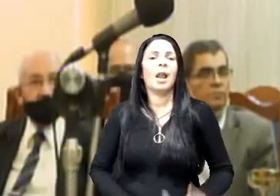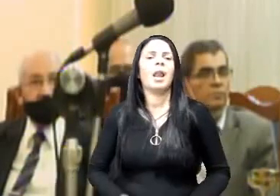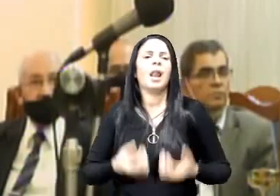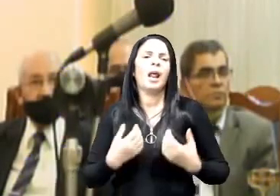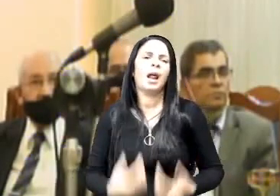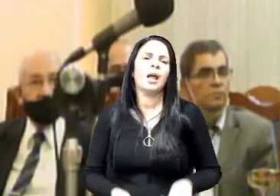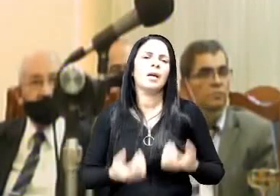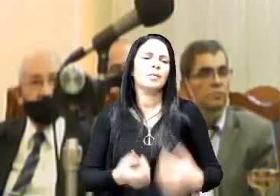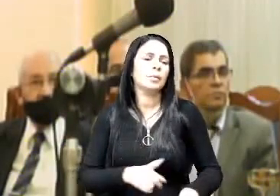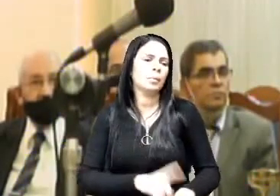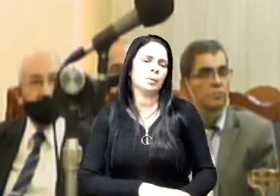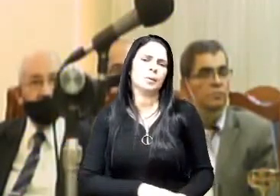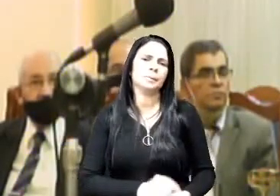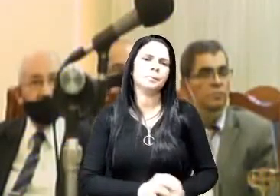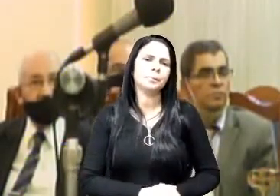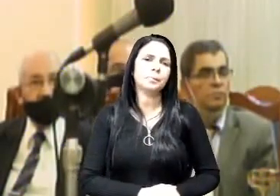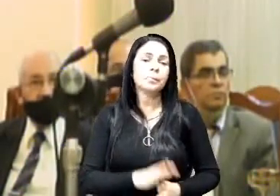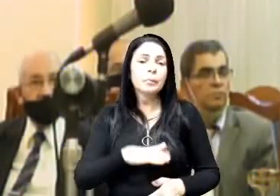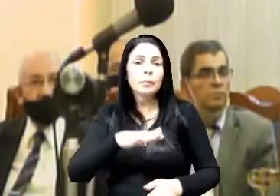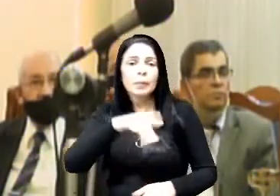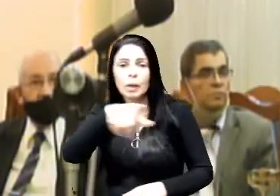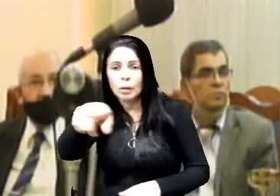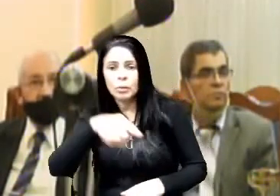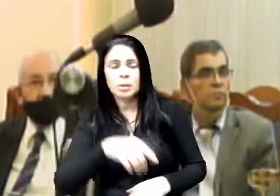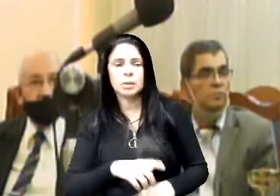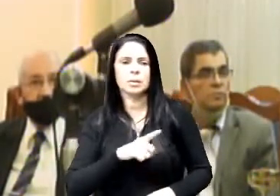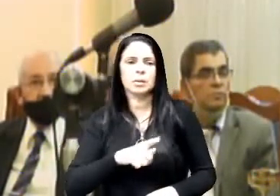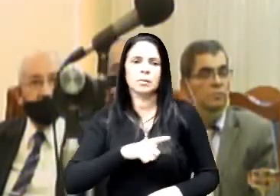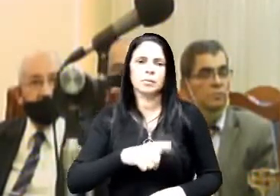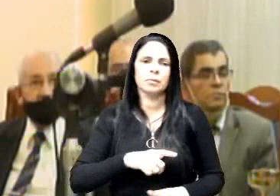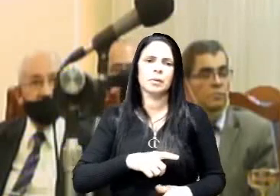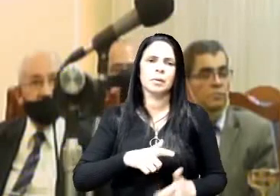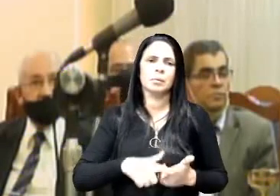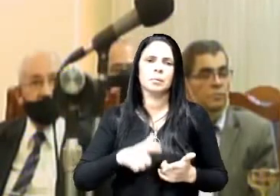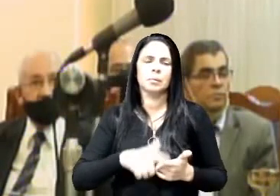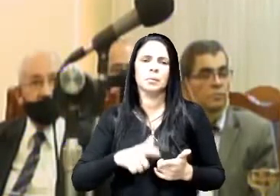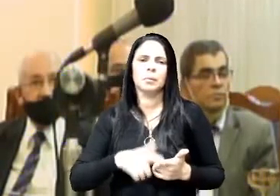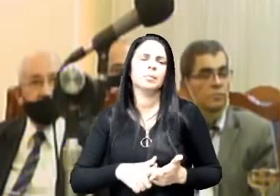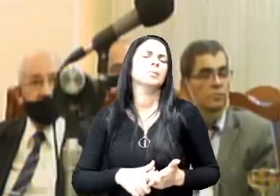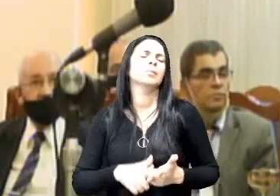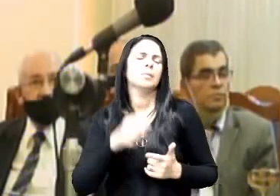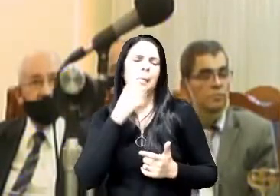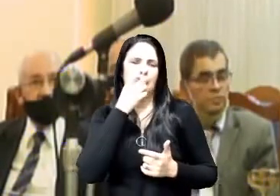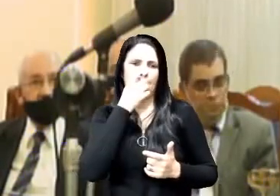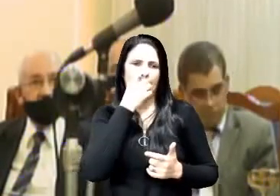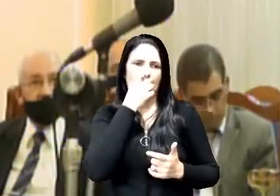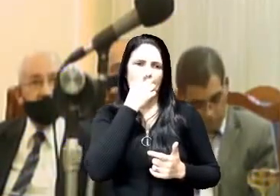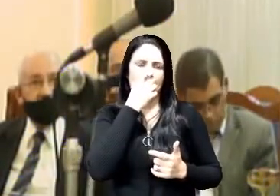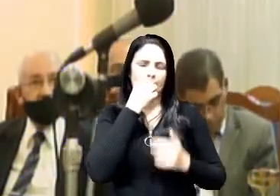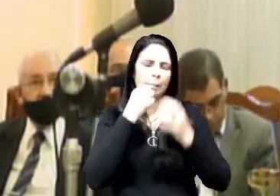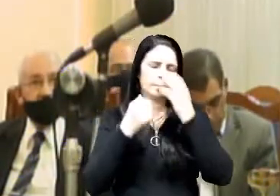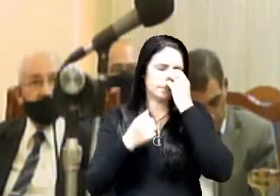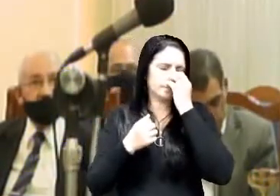Outra coisa, quando você estiver na tribulação, que a palavra tribulação aí é